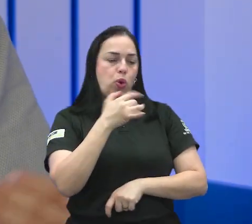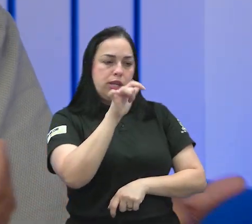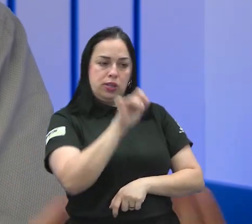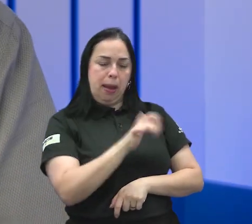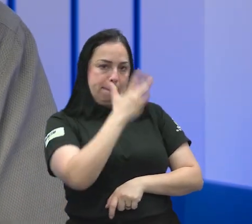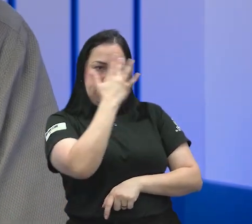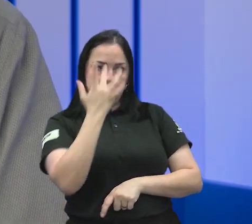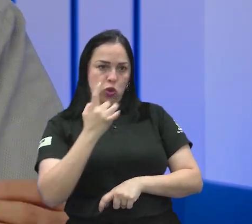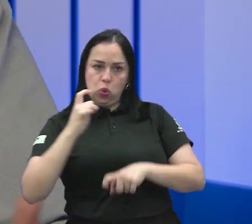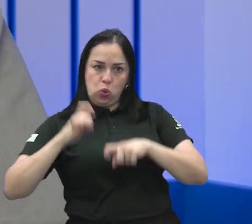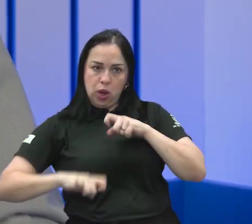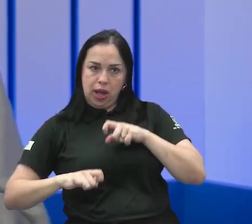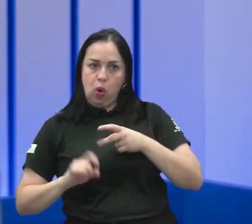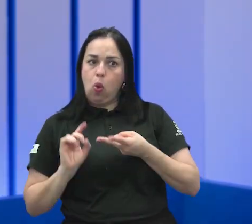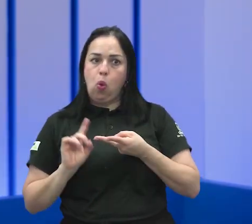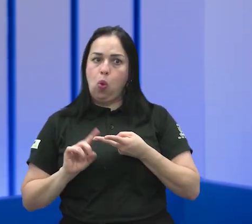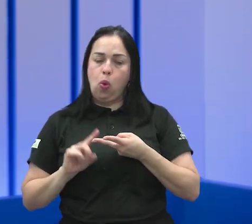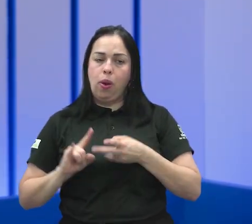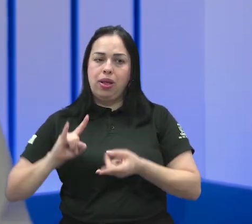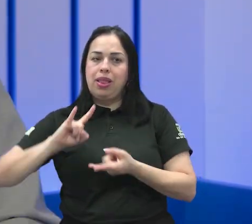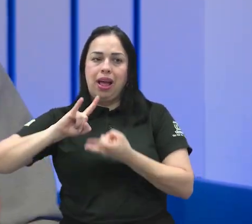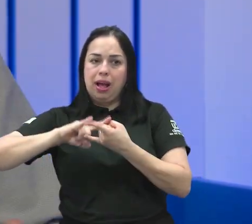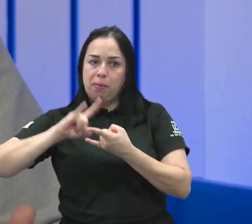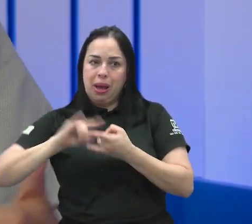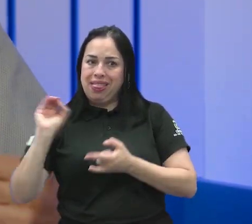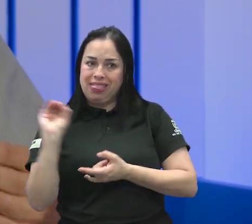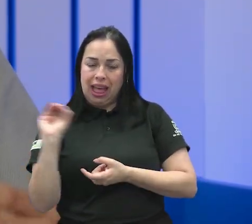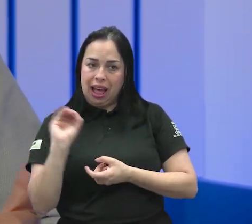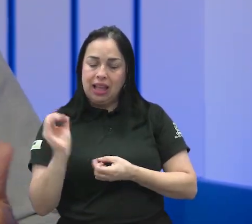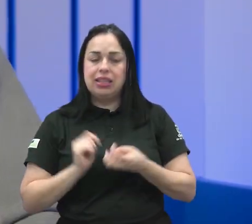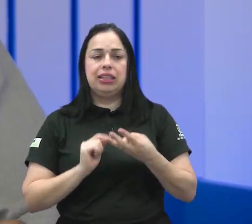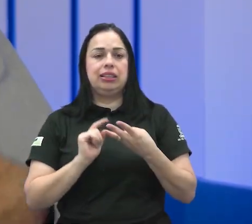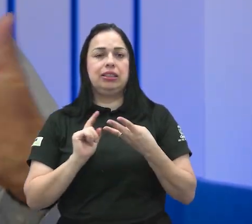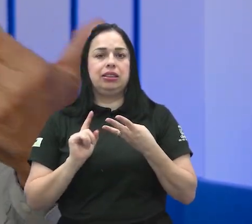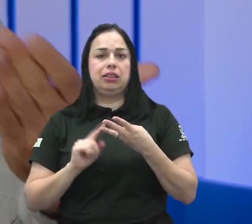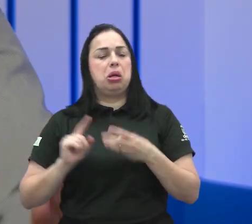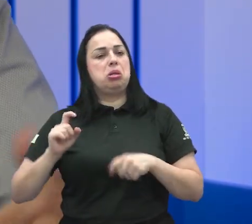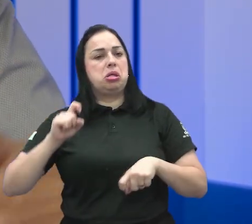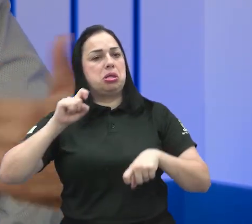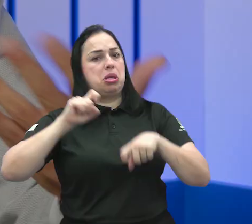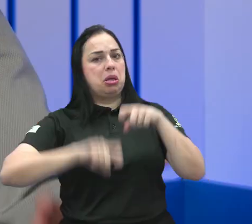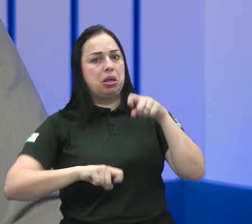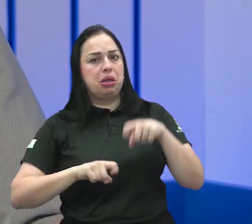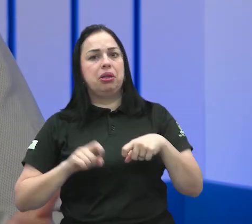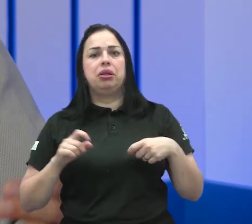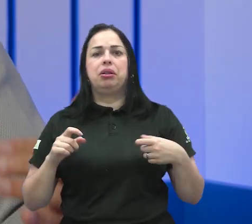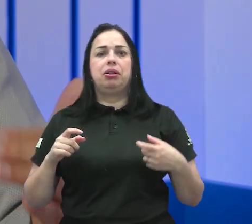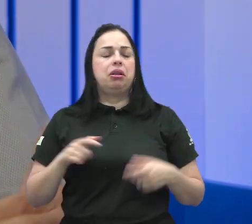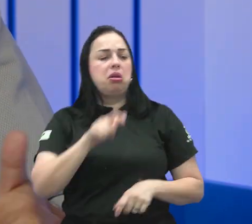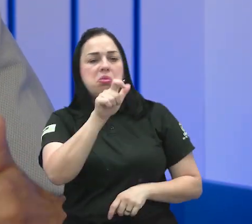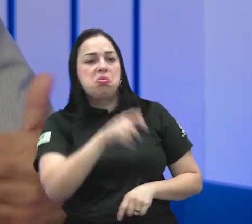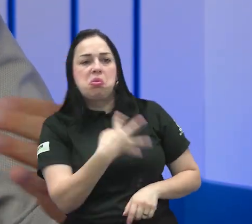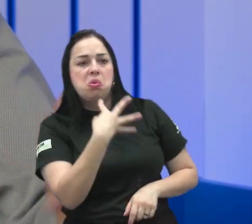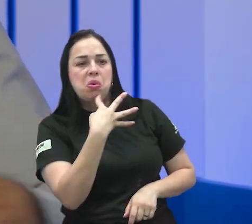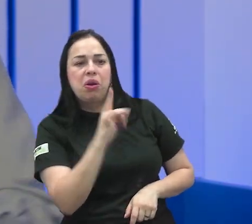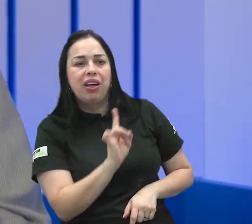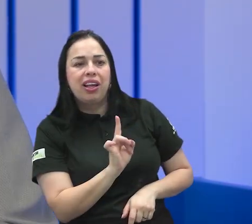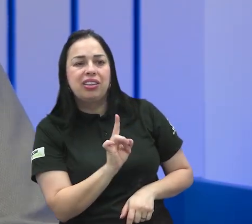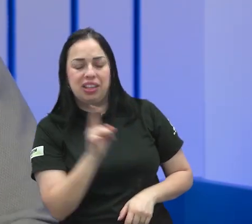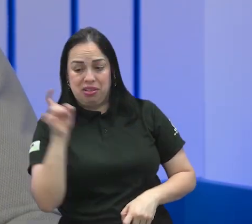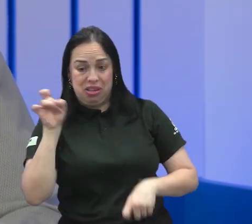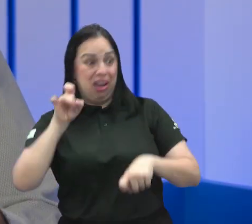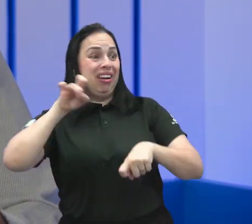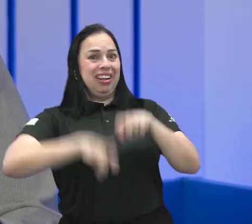não conheço o parceiro, ou eu não me precavi, ou se eu tive uma relação sexual e também não sei